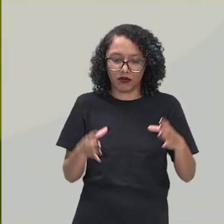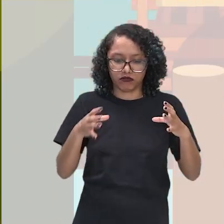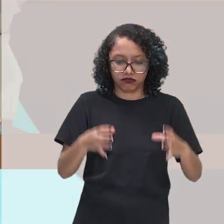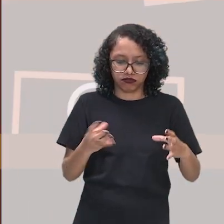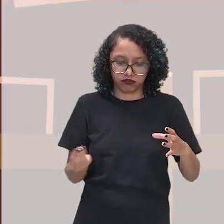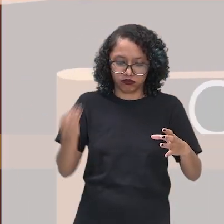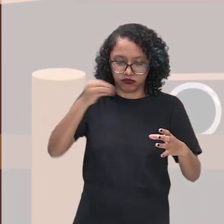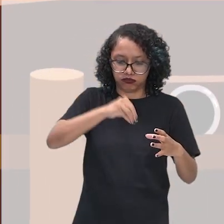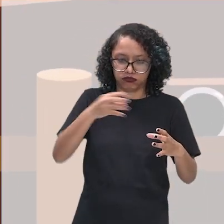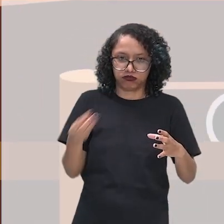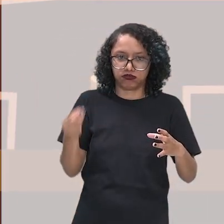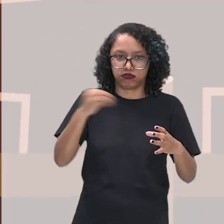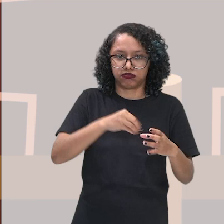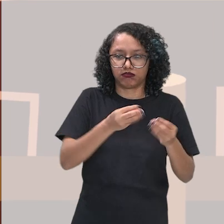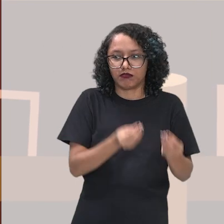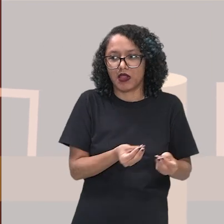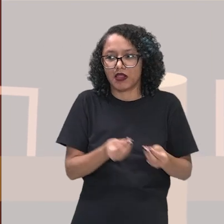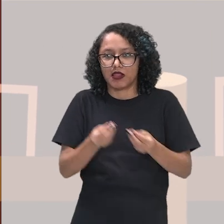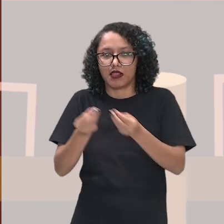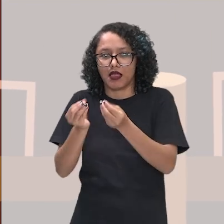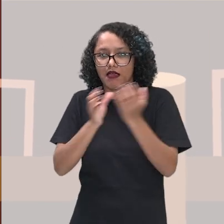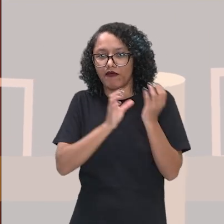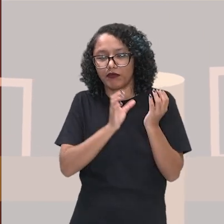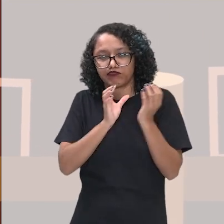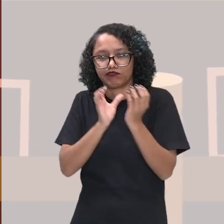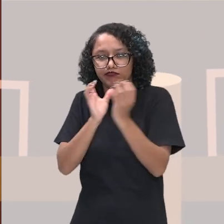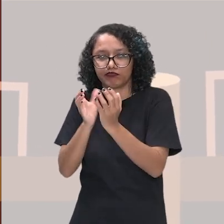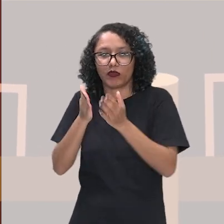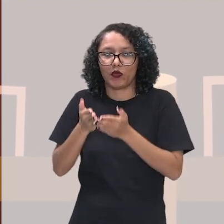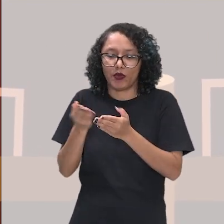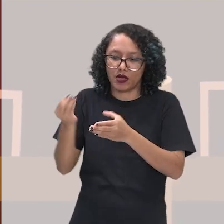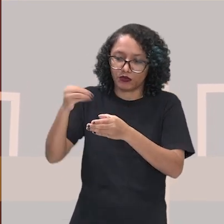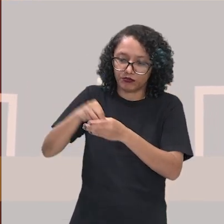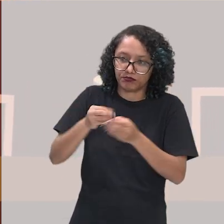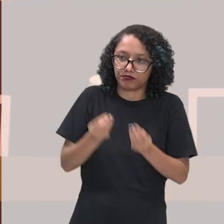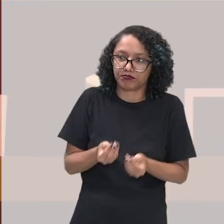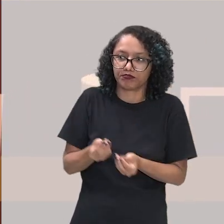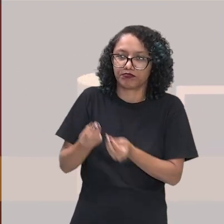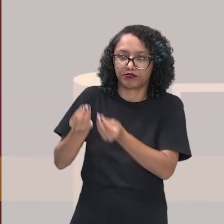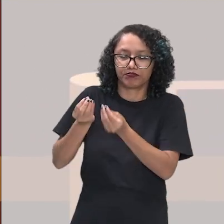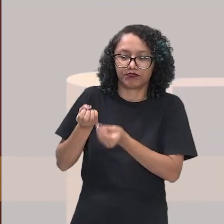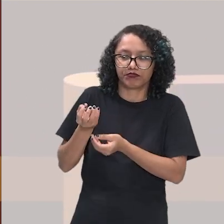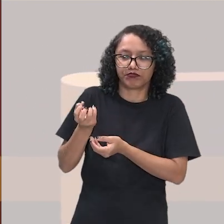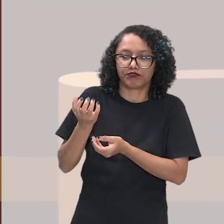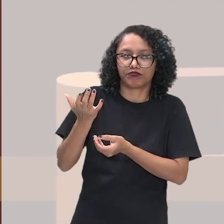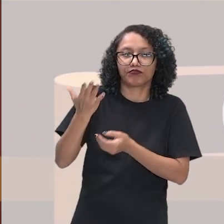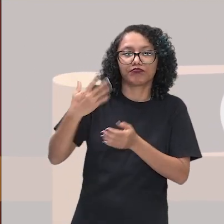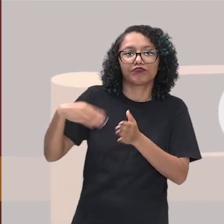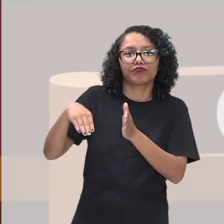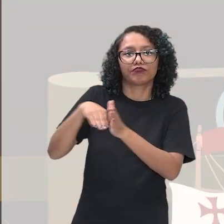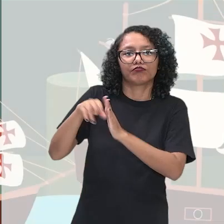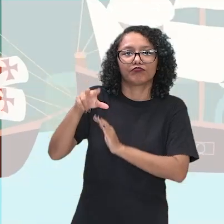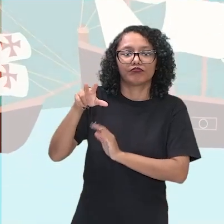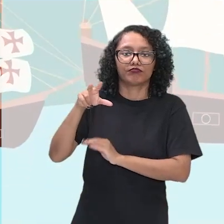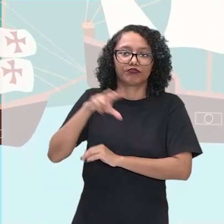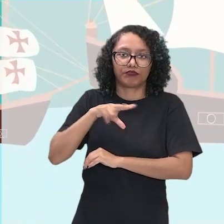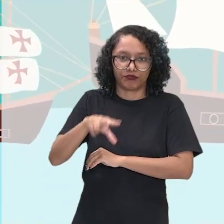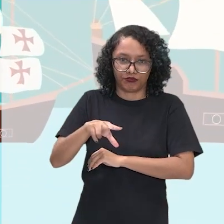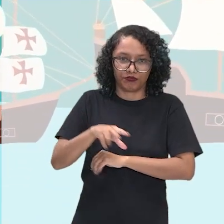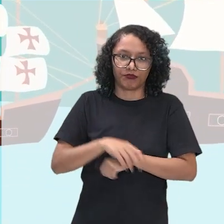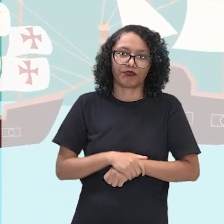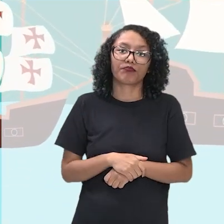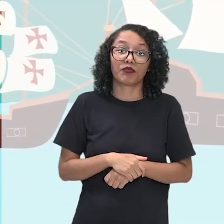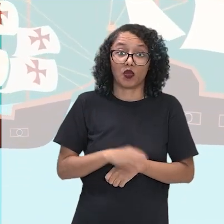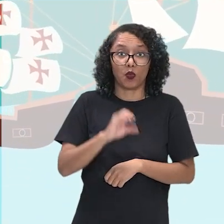barris e levados até o porto, onde serão embarcados para a longa viagem até Portugal. A viagem pelo